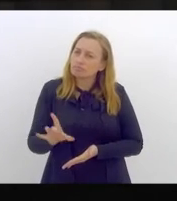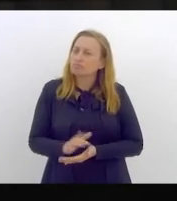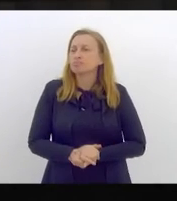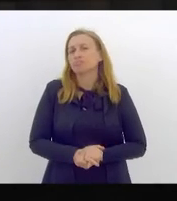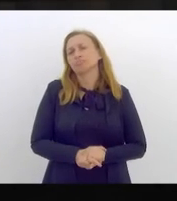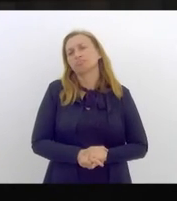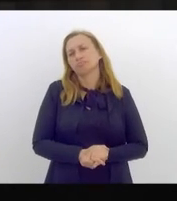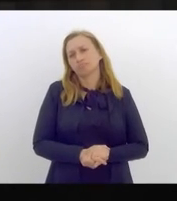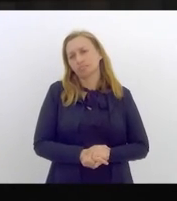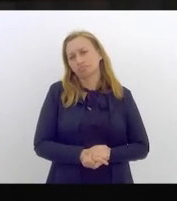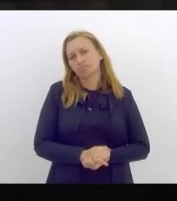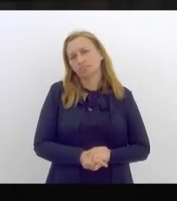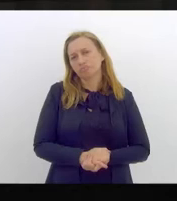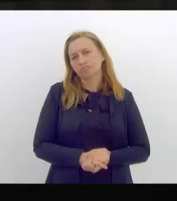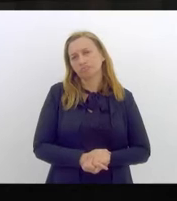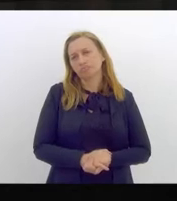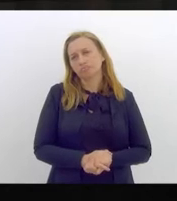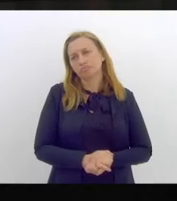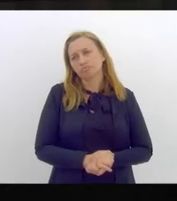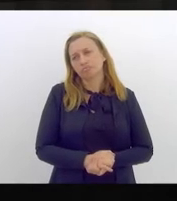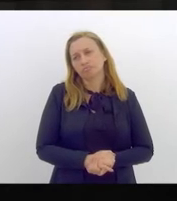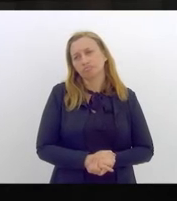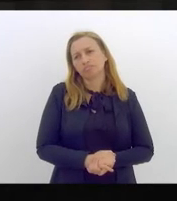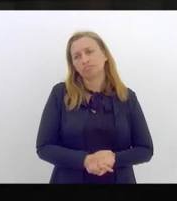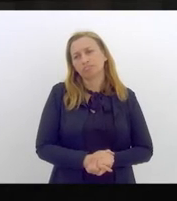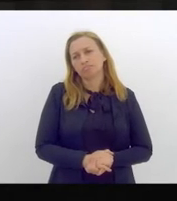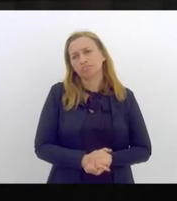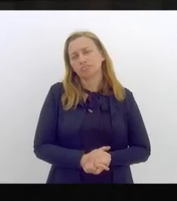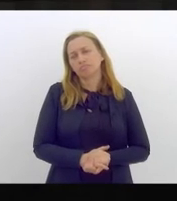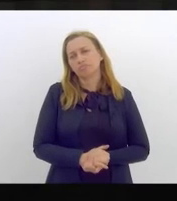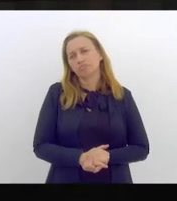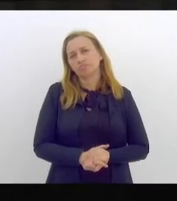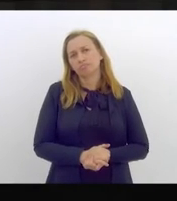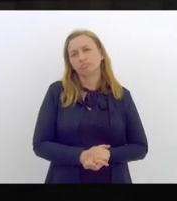aqui realmente fizeram suas intervenções.